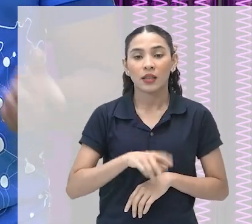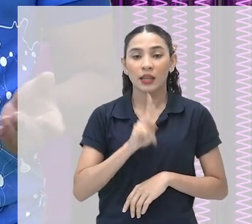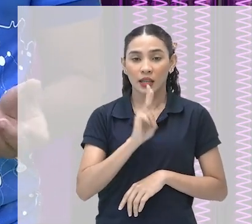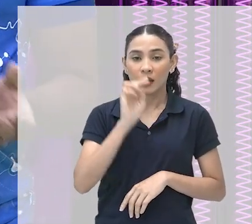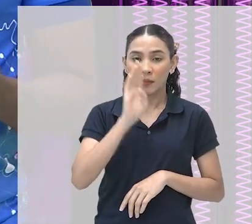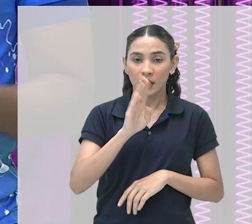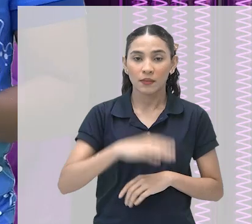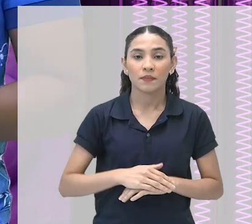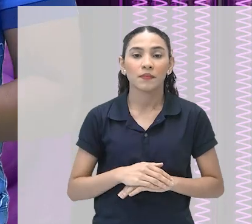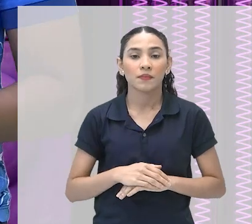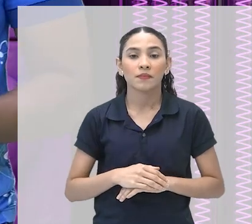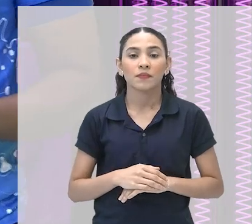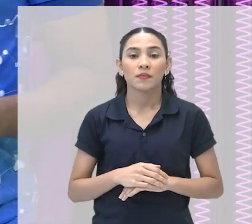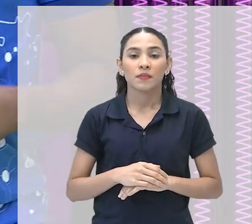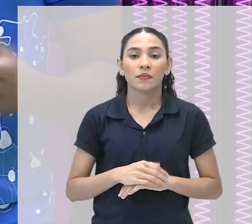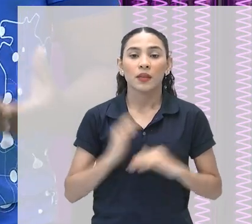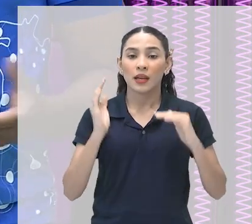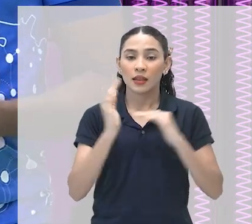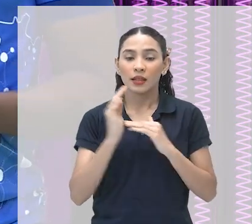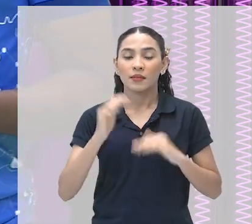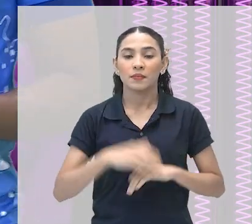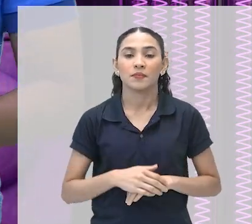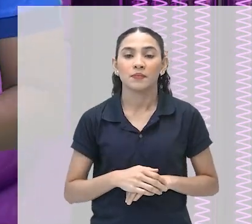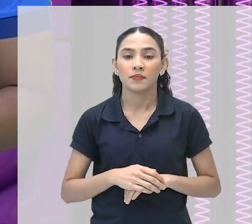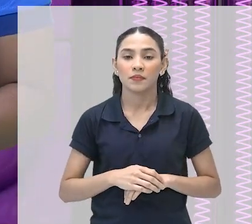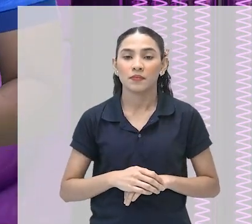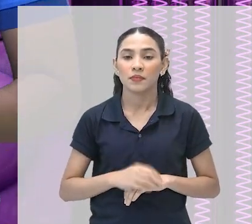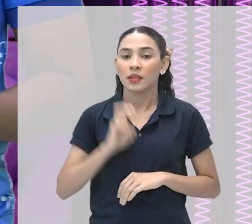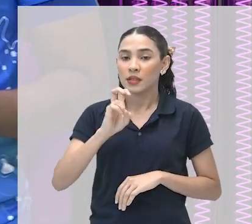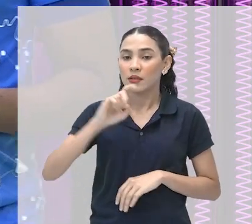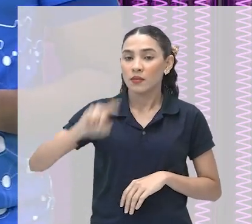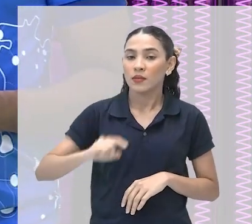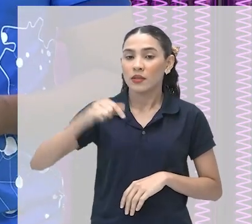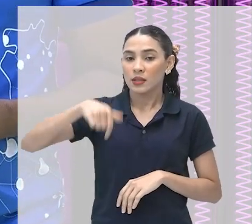720 KB, kilobytes, a